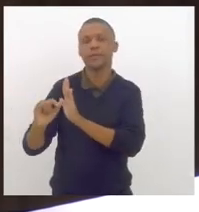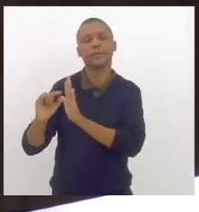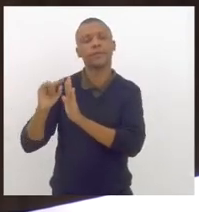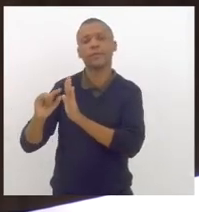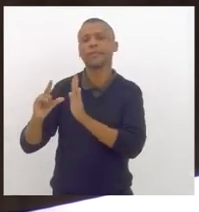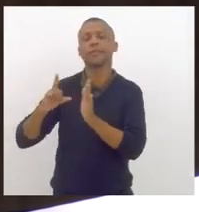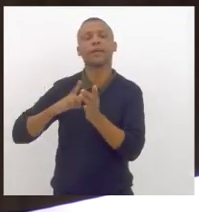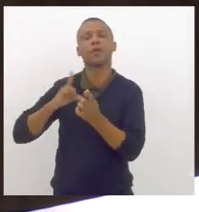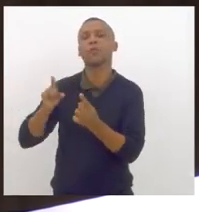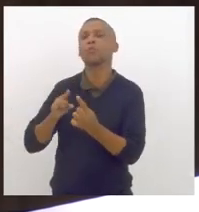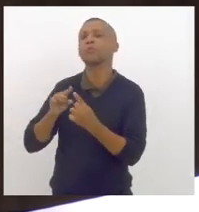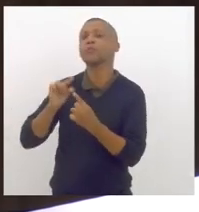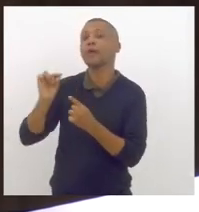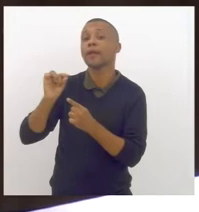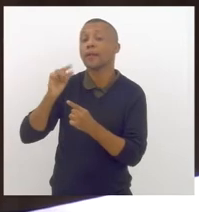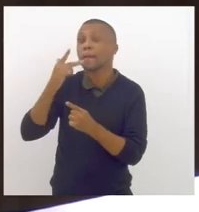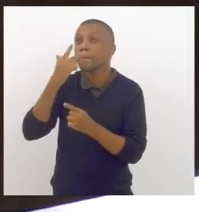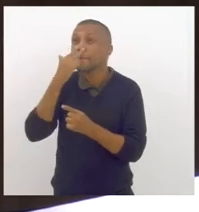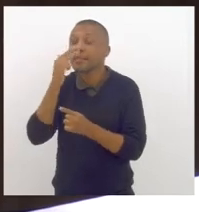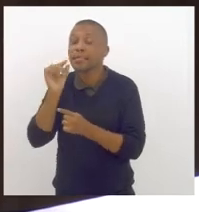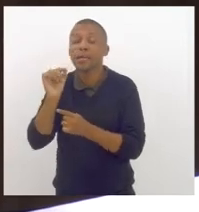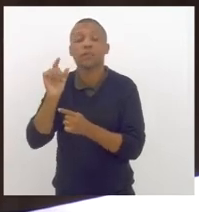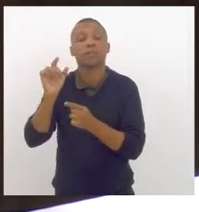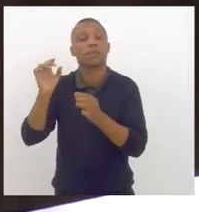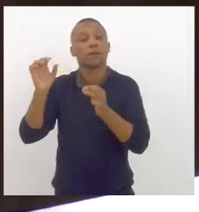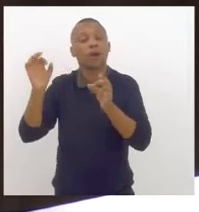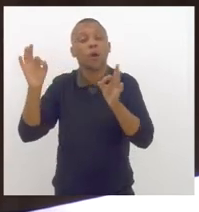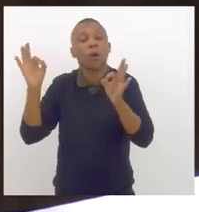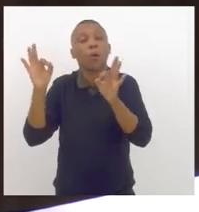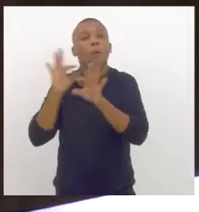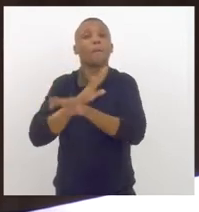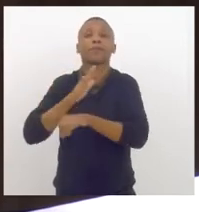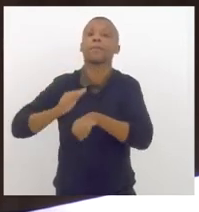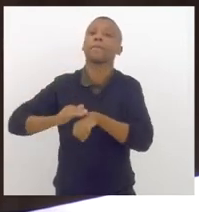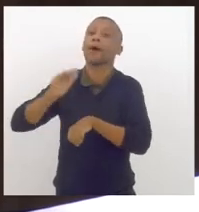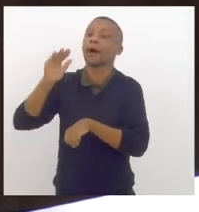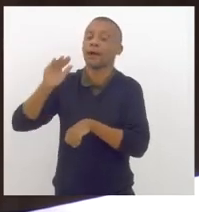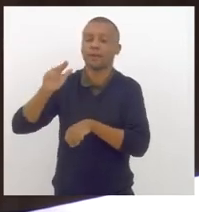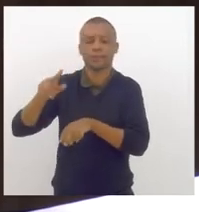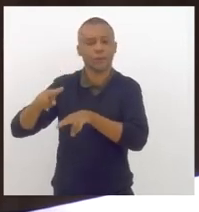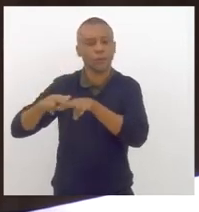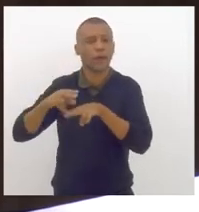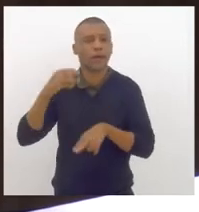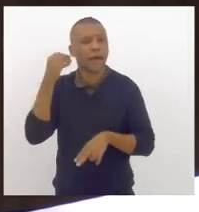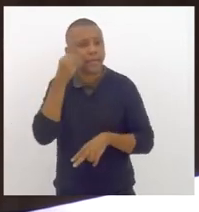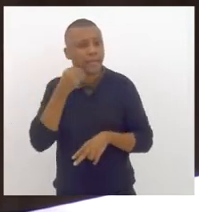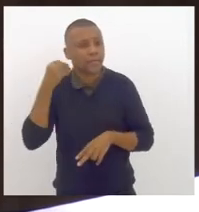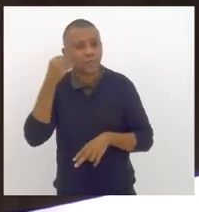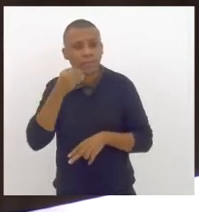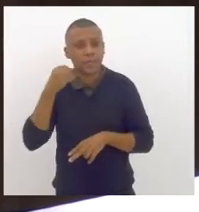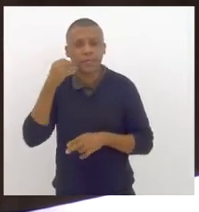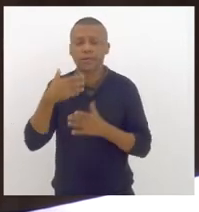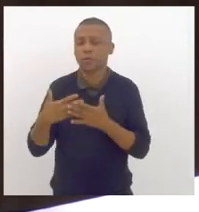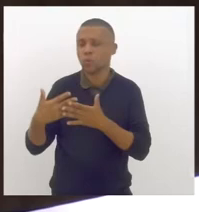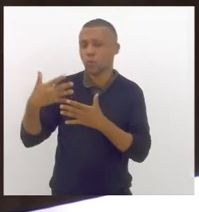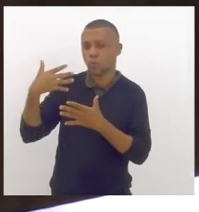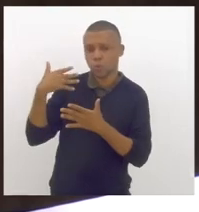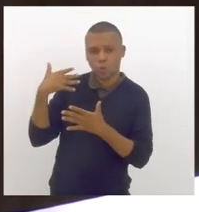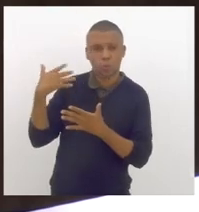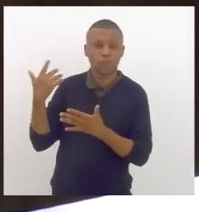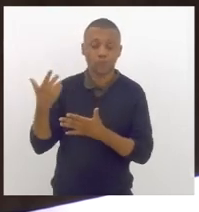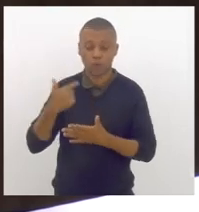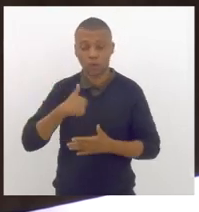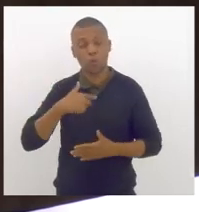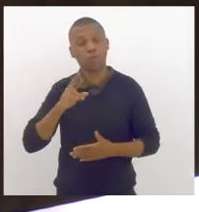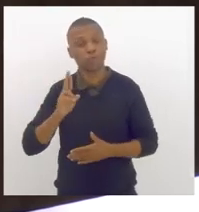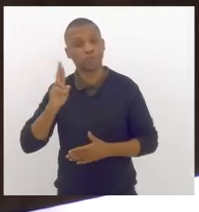está um pouco mais completo, fruto justamente da experiência que nós vivemos, e eu vou me incluir, por ter sido